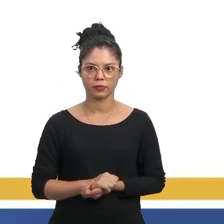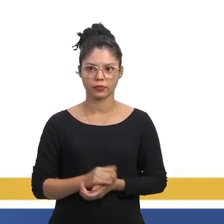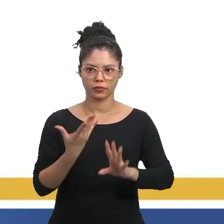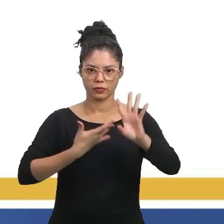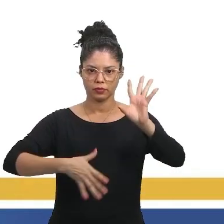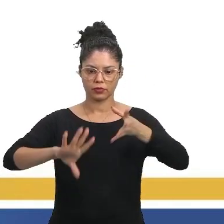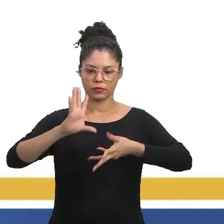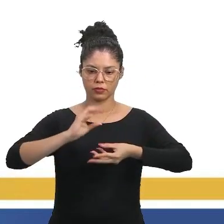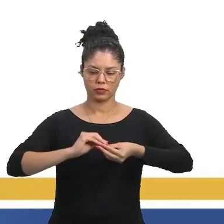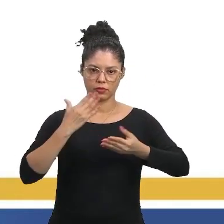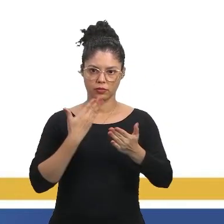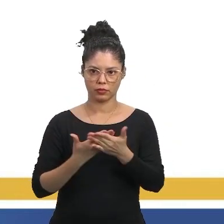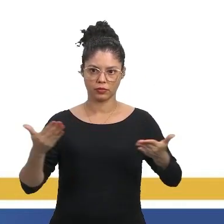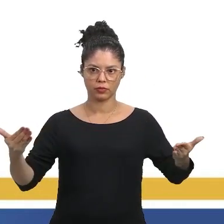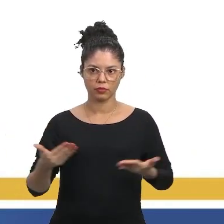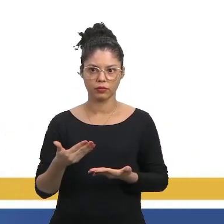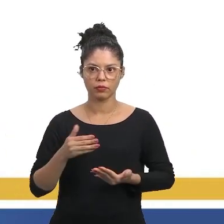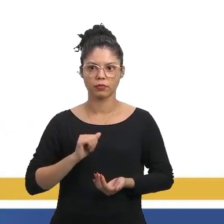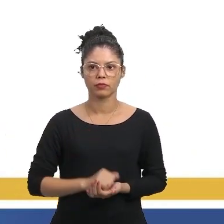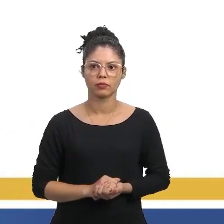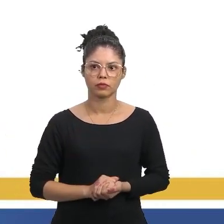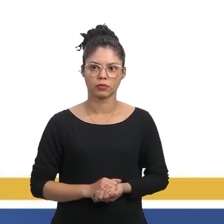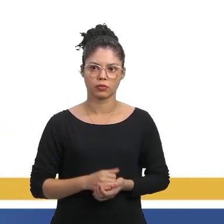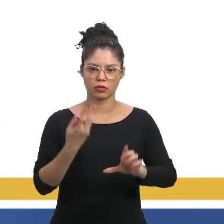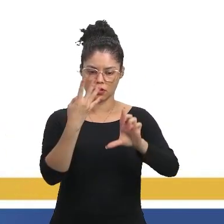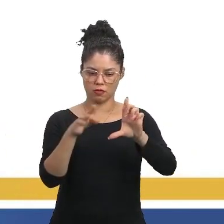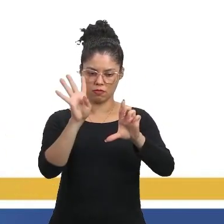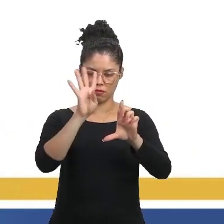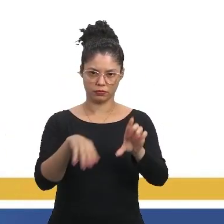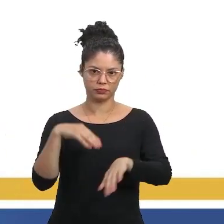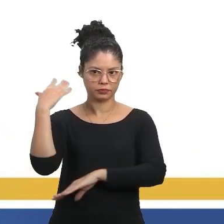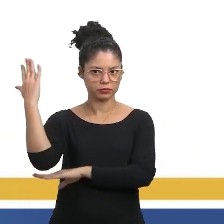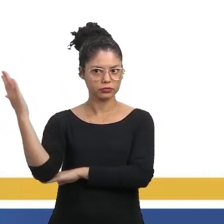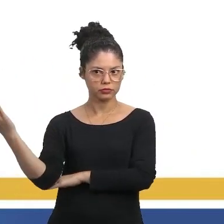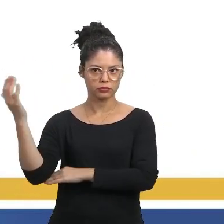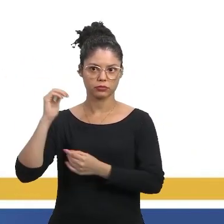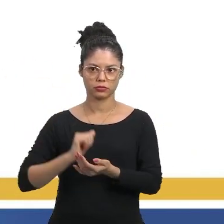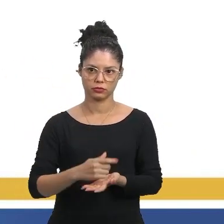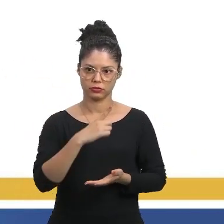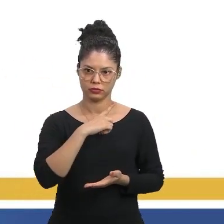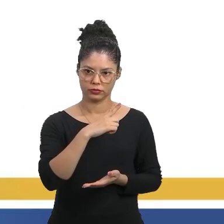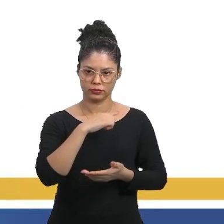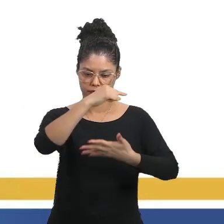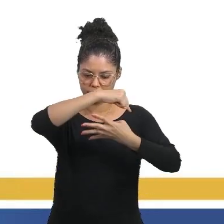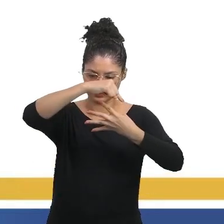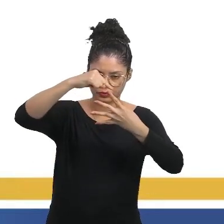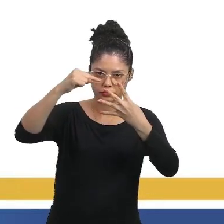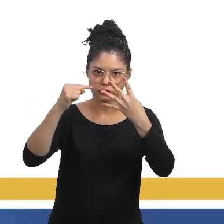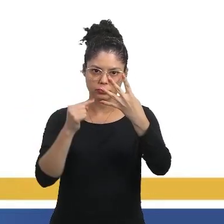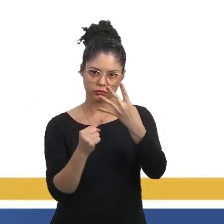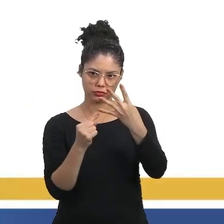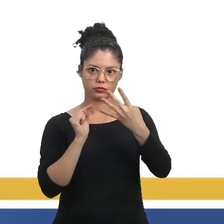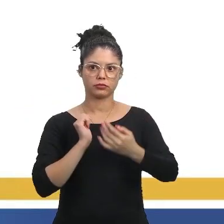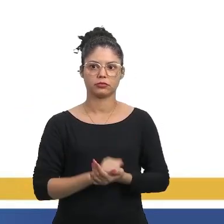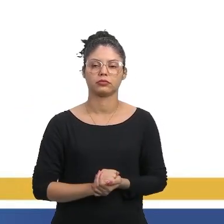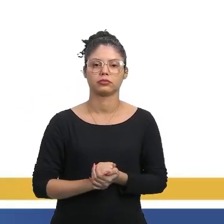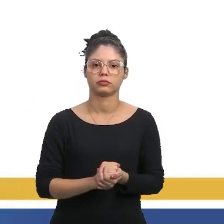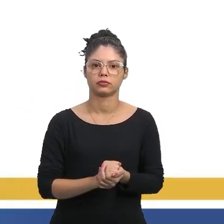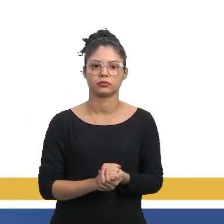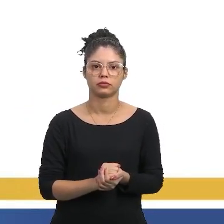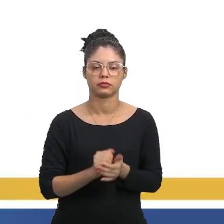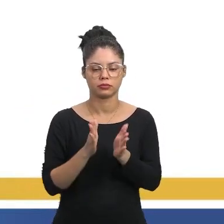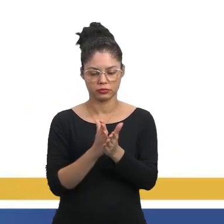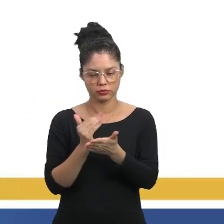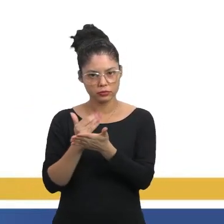Então, resumão da aula de hoje. Então, tem uma tabela onde existem os 4 modelos atômicos e as